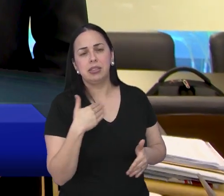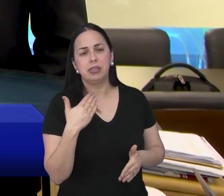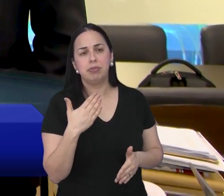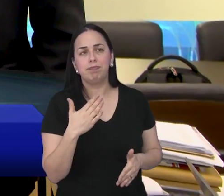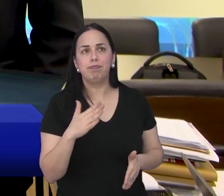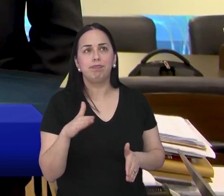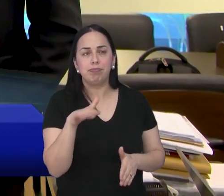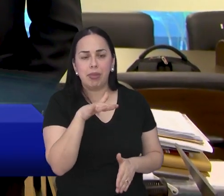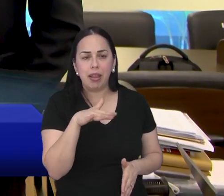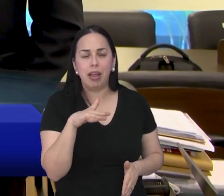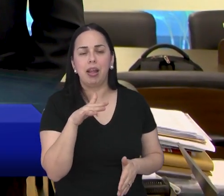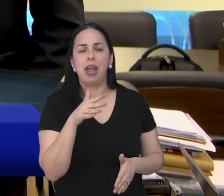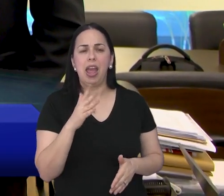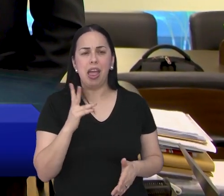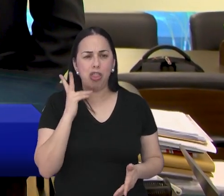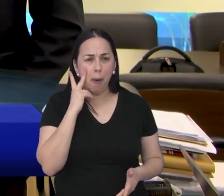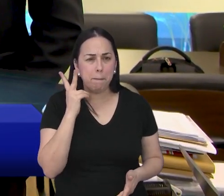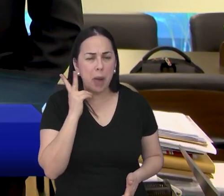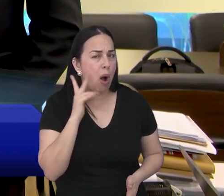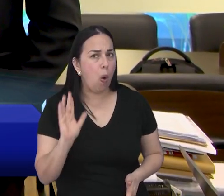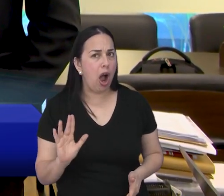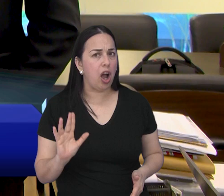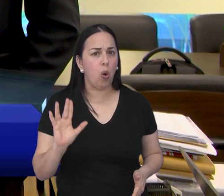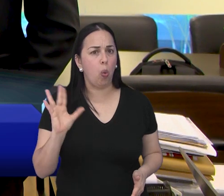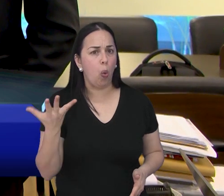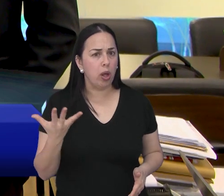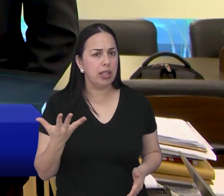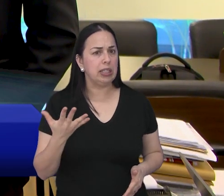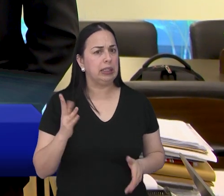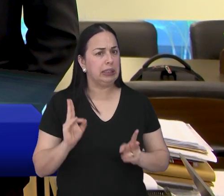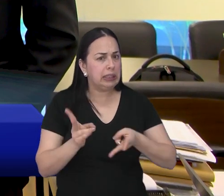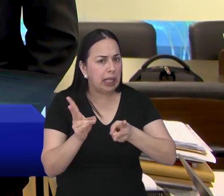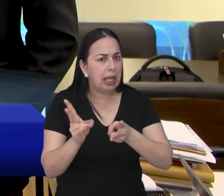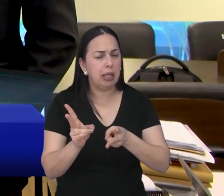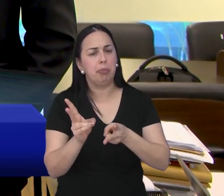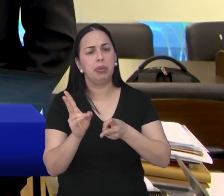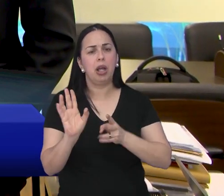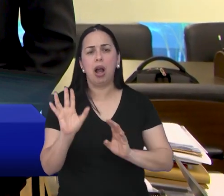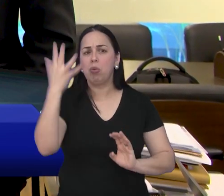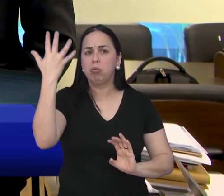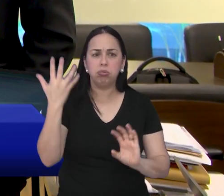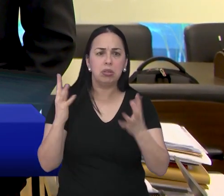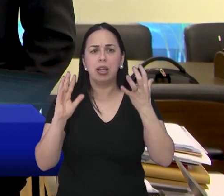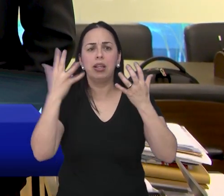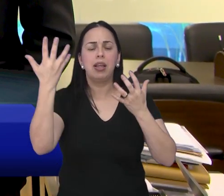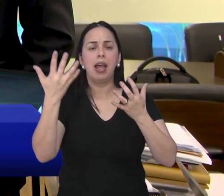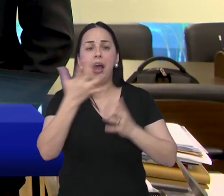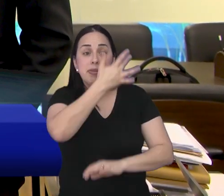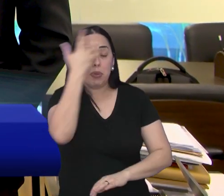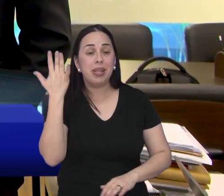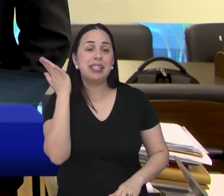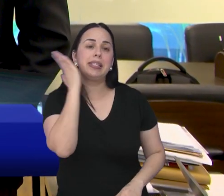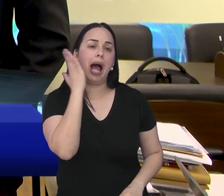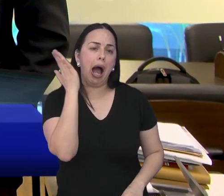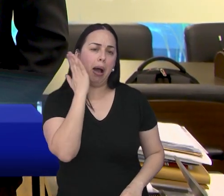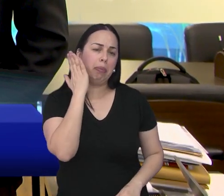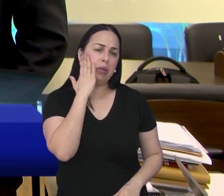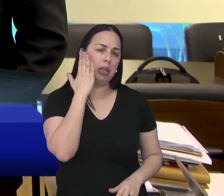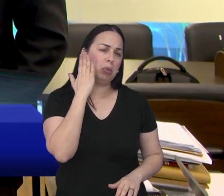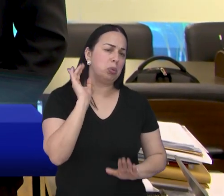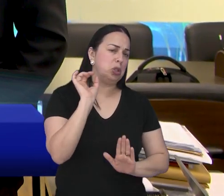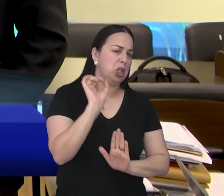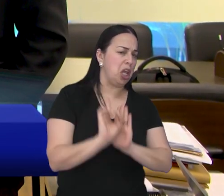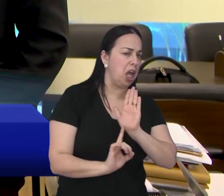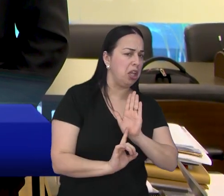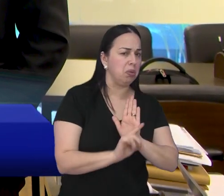rescisão indireta, ela é usual, acontece com frequência hoje em dia? As pessoas